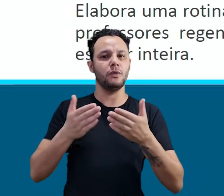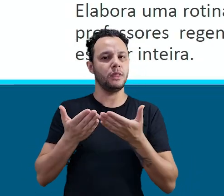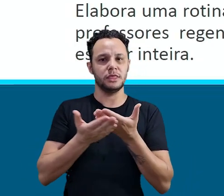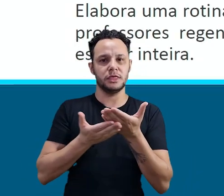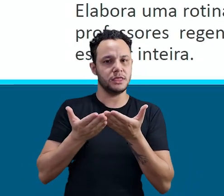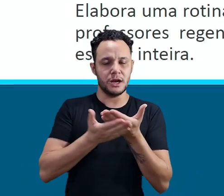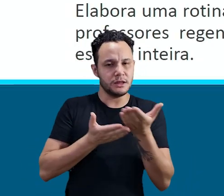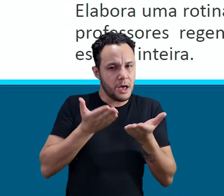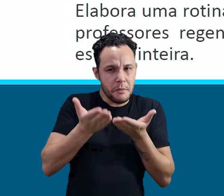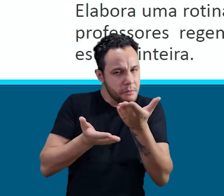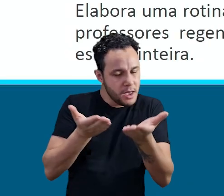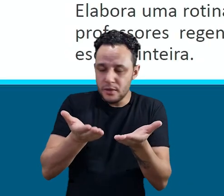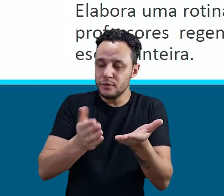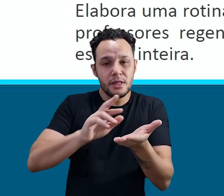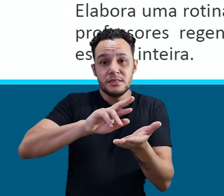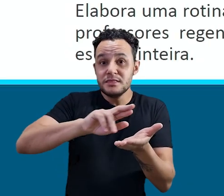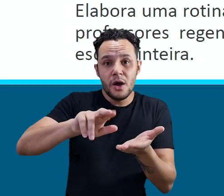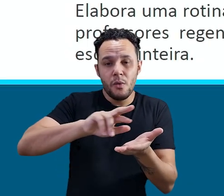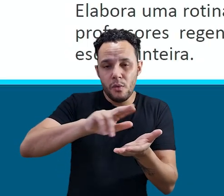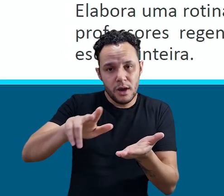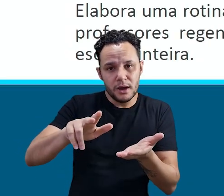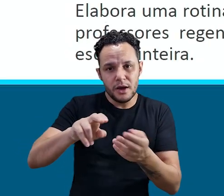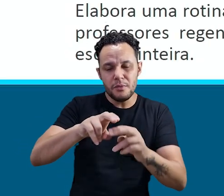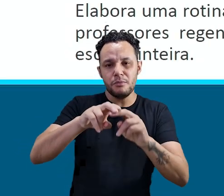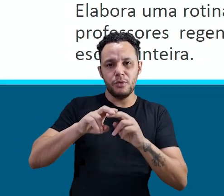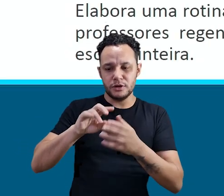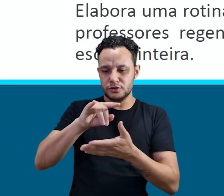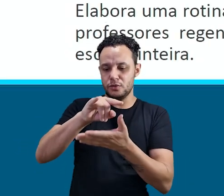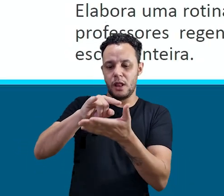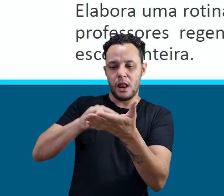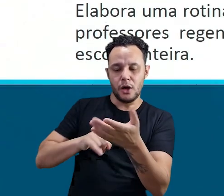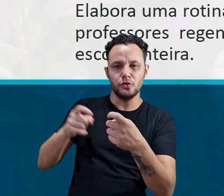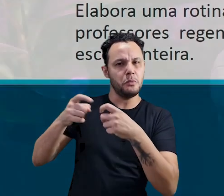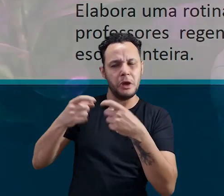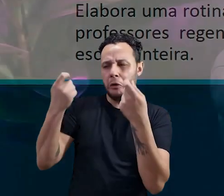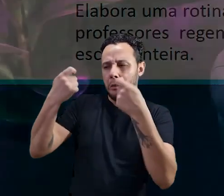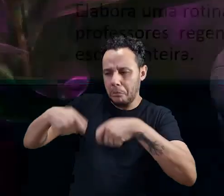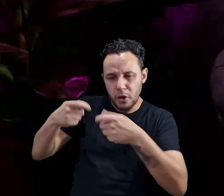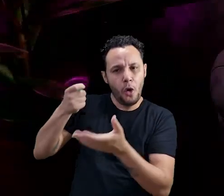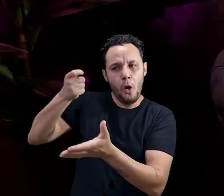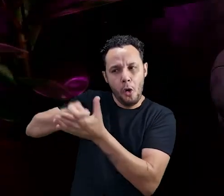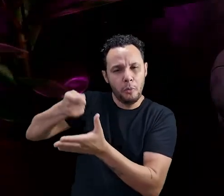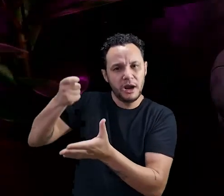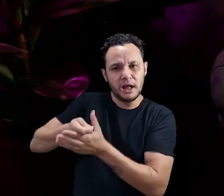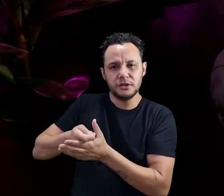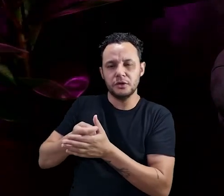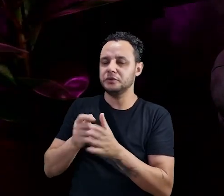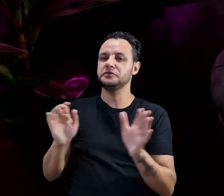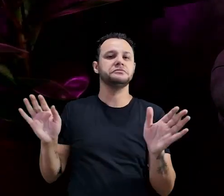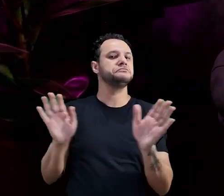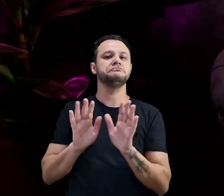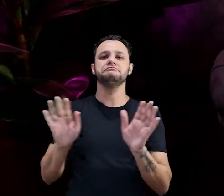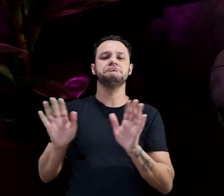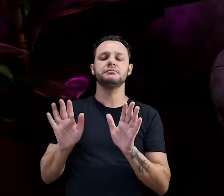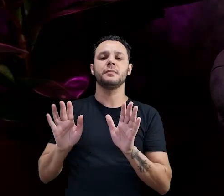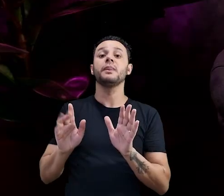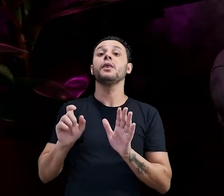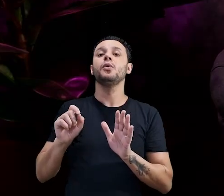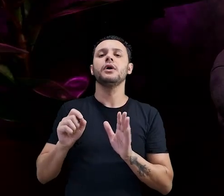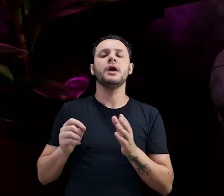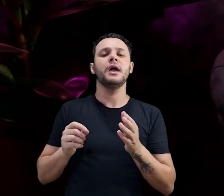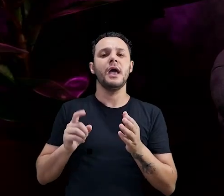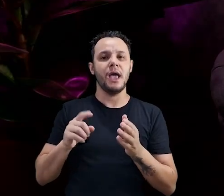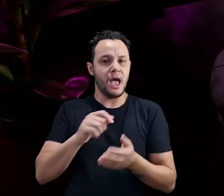não é tratamento, a gente não precisa de laudo para incluir o estudante no AE, a gente precisa, por meio da